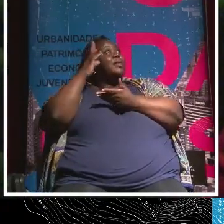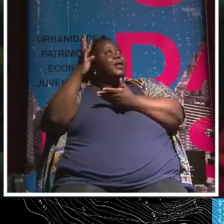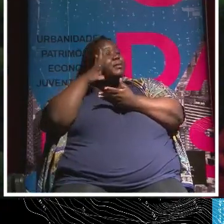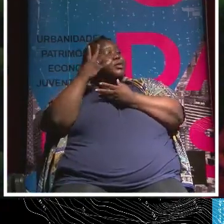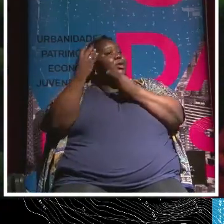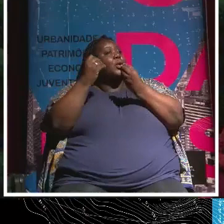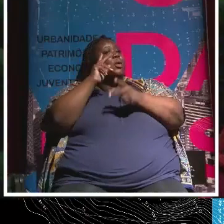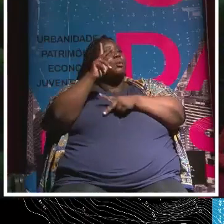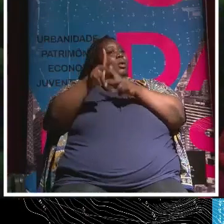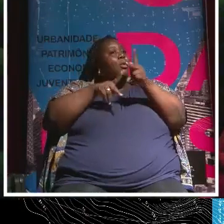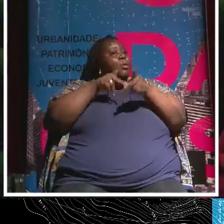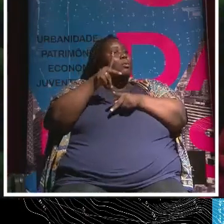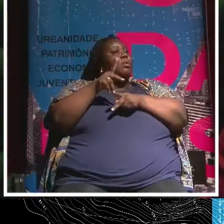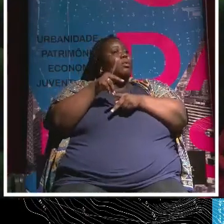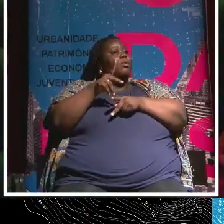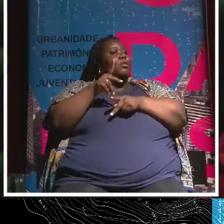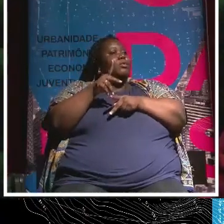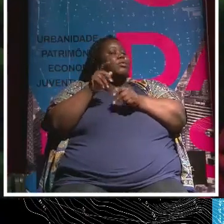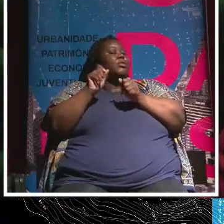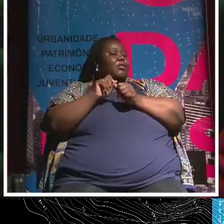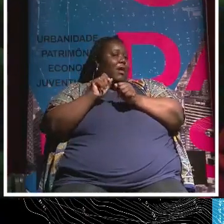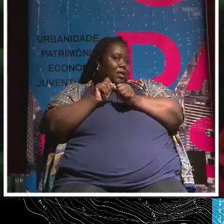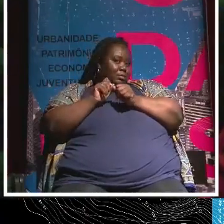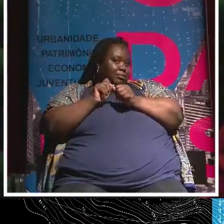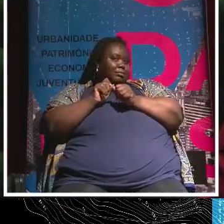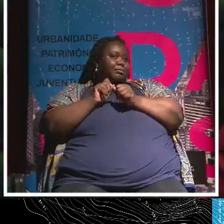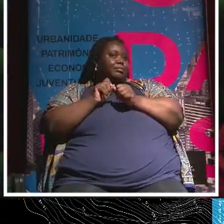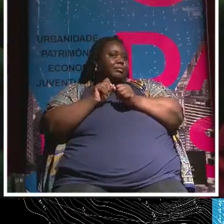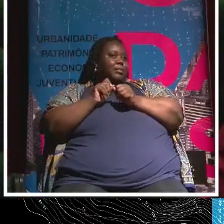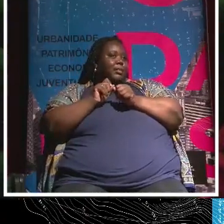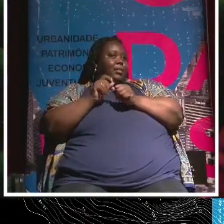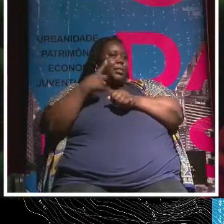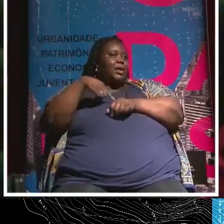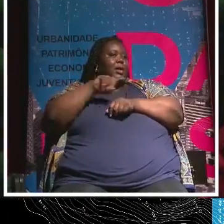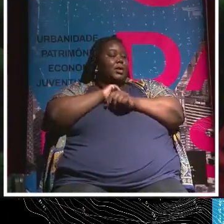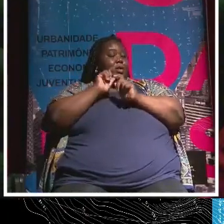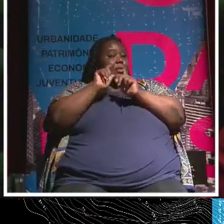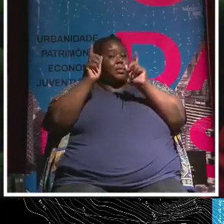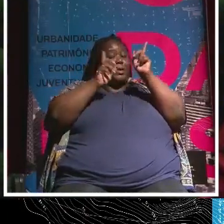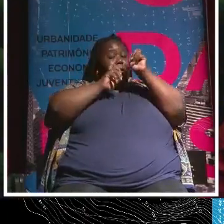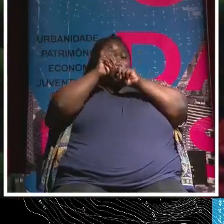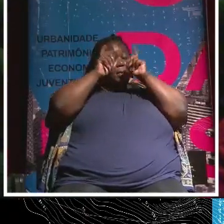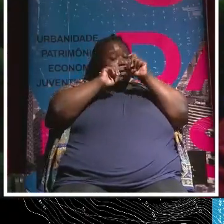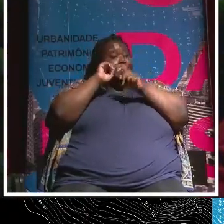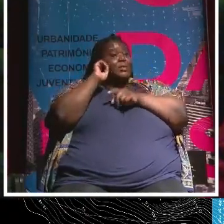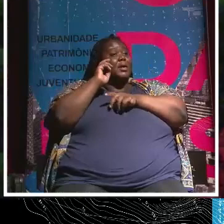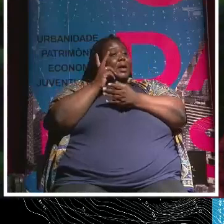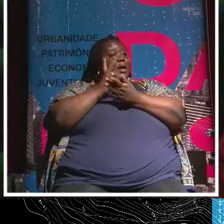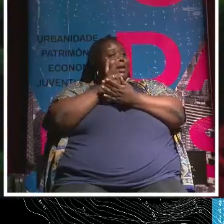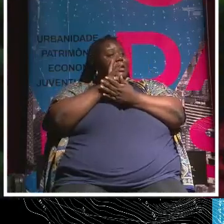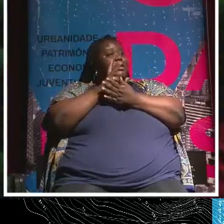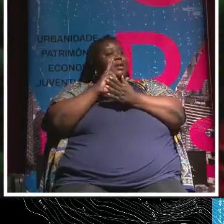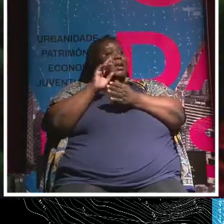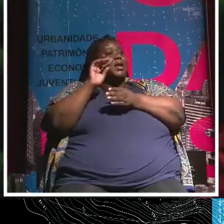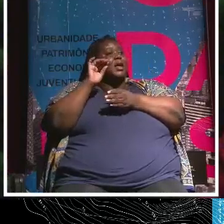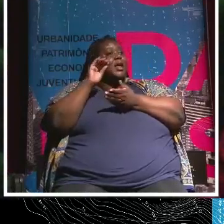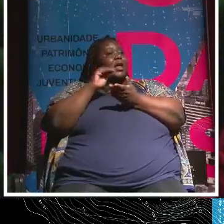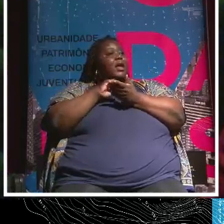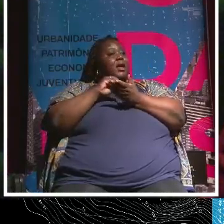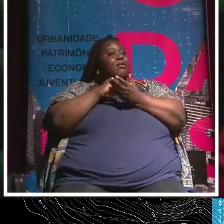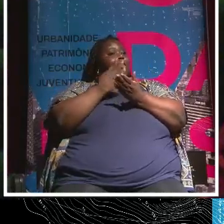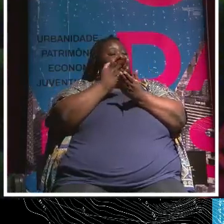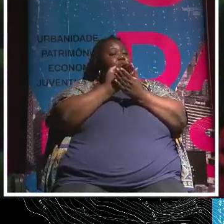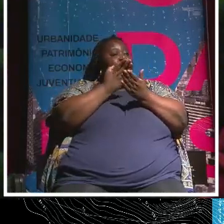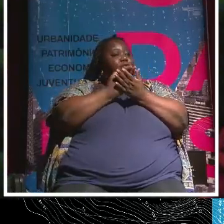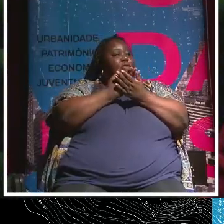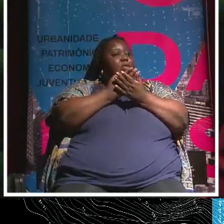esse povo não gera e não gerou. A nossa maior preocupação sempre é que essa falta de mapeamento, essa falta de